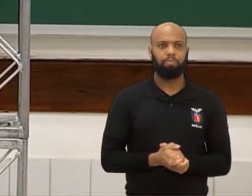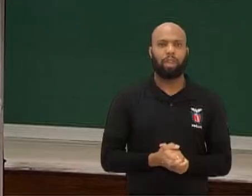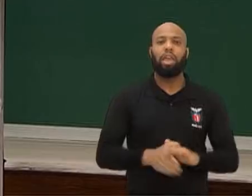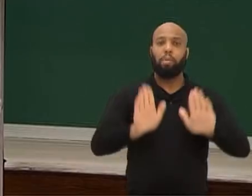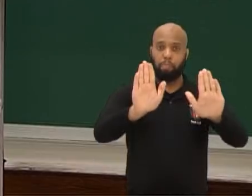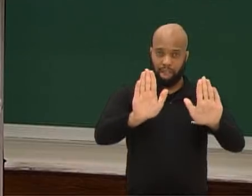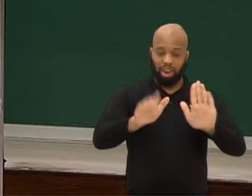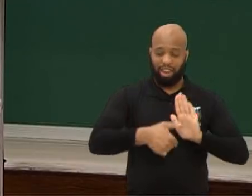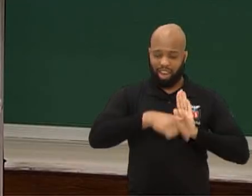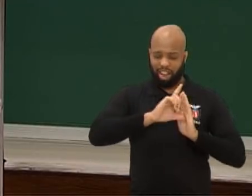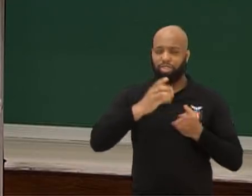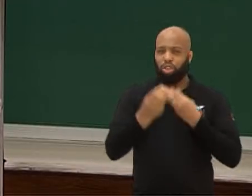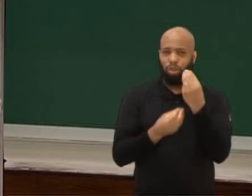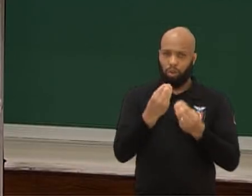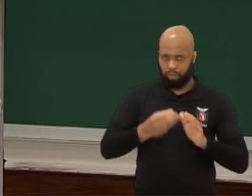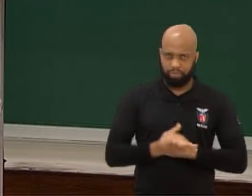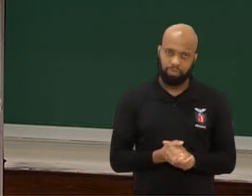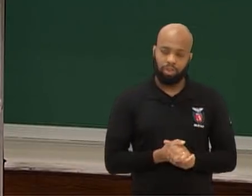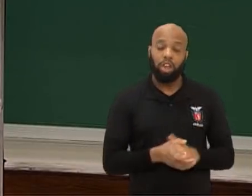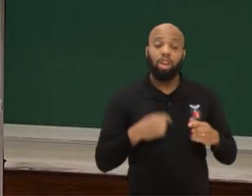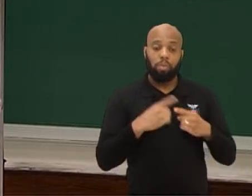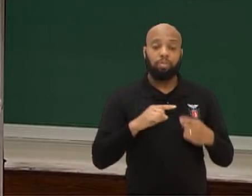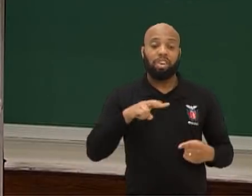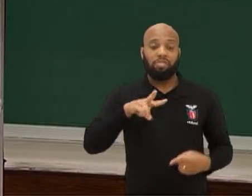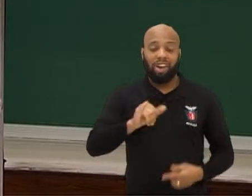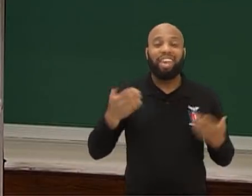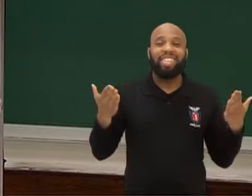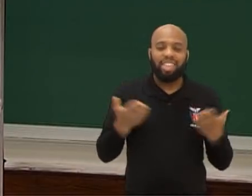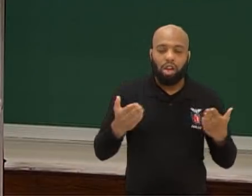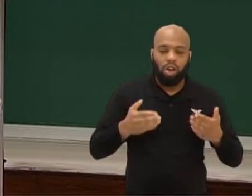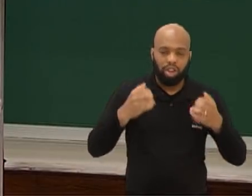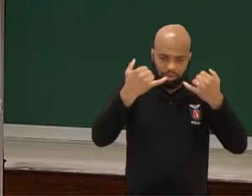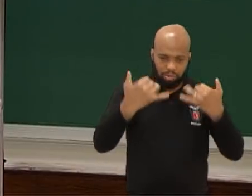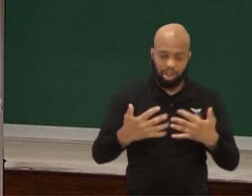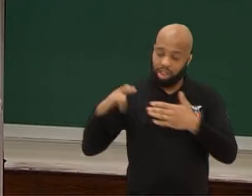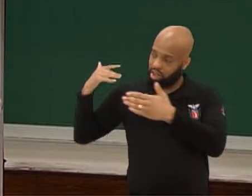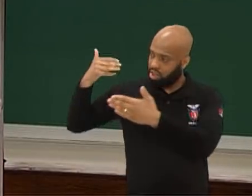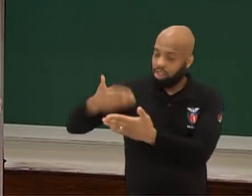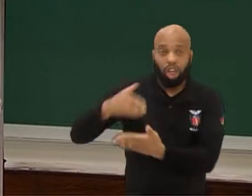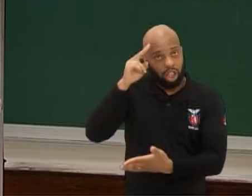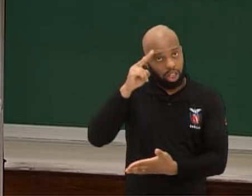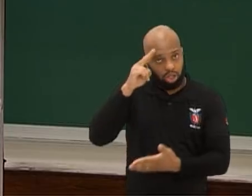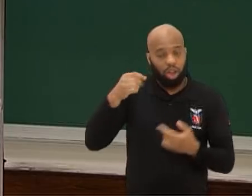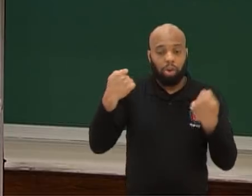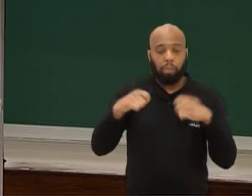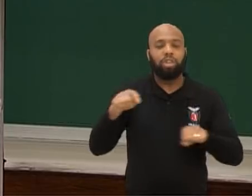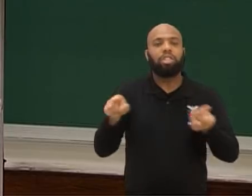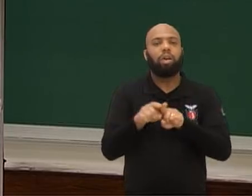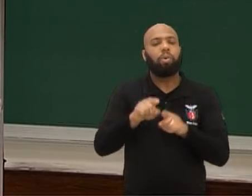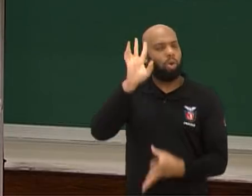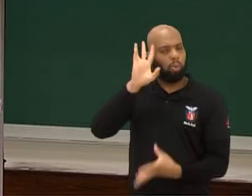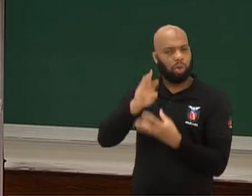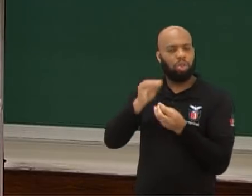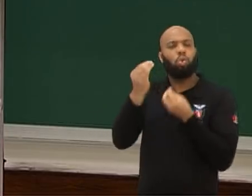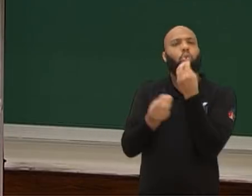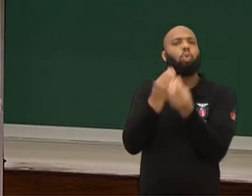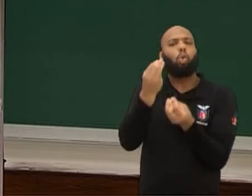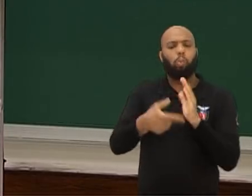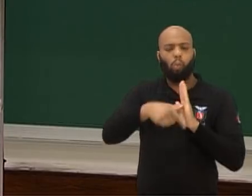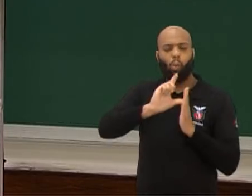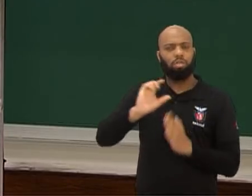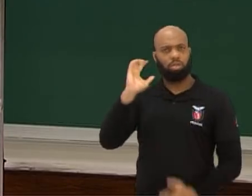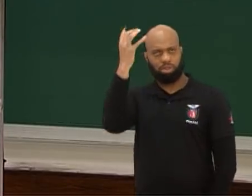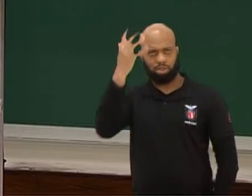Como era antes? Se nós vamos falar de sonoplastia, da sua história, nós precisamos entender como acontecia